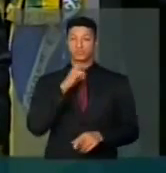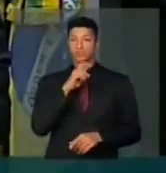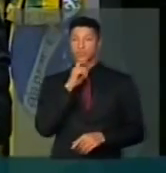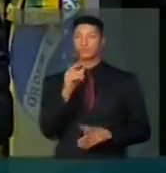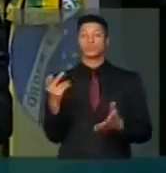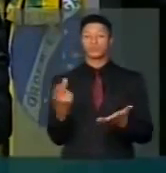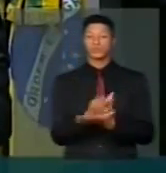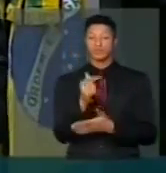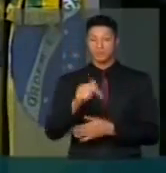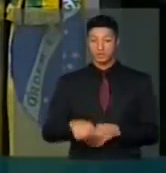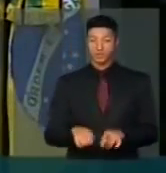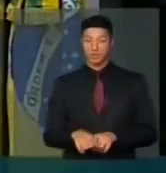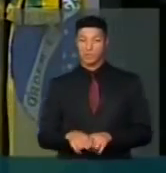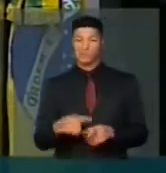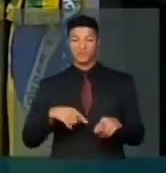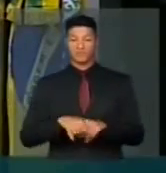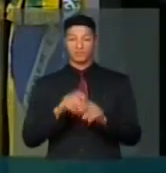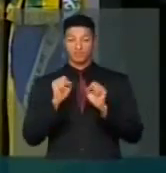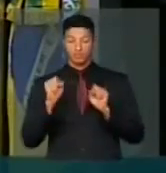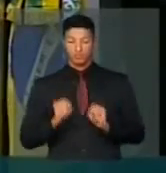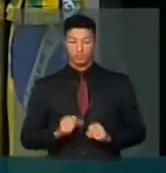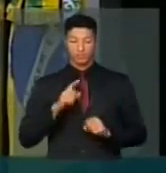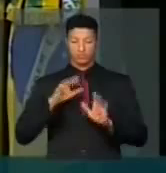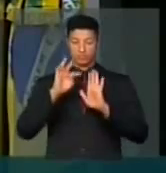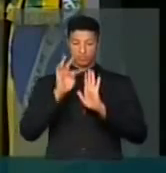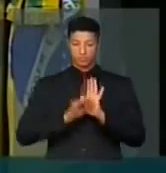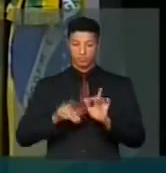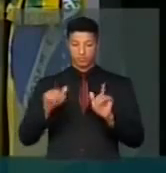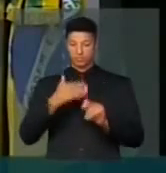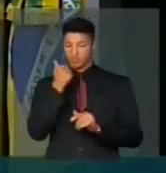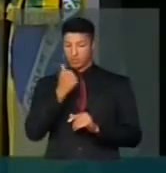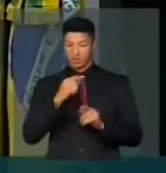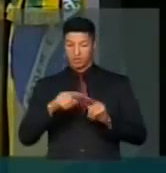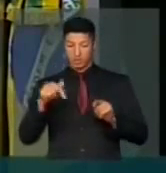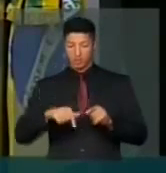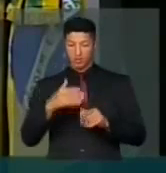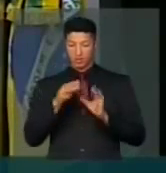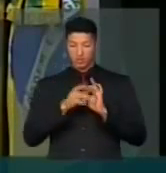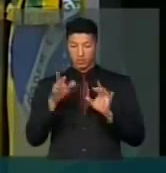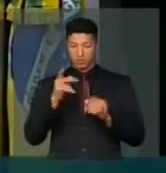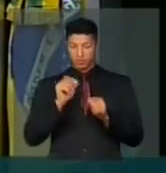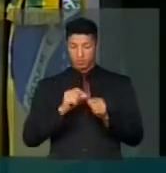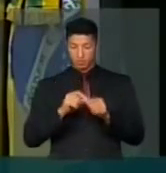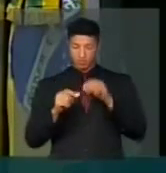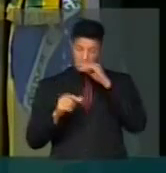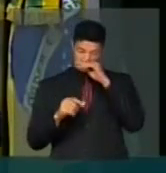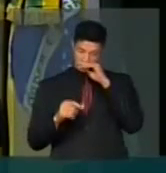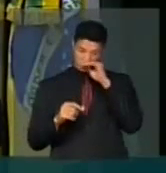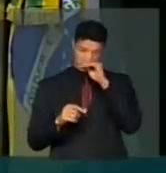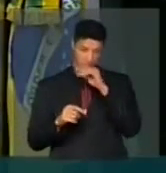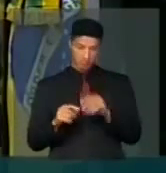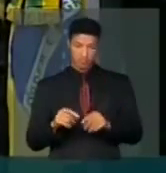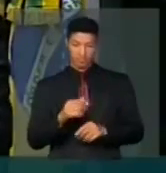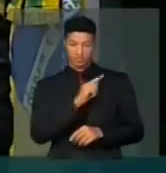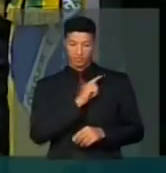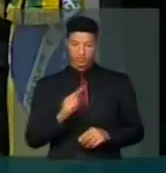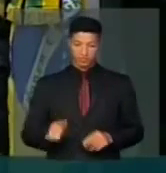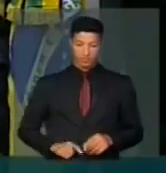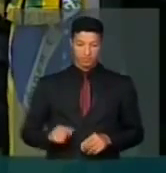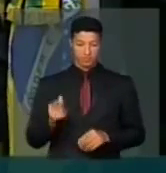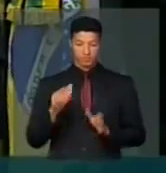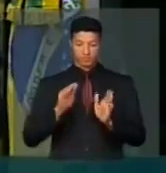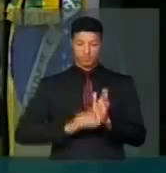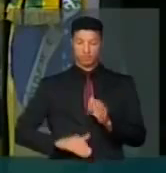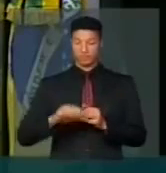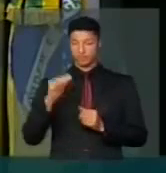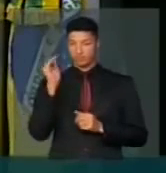venha acontecer aqui. Então pode ser que esse texto não seja o melhor, e aqui me permita fazer uma crítica. O governo não